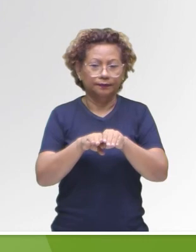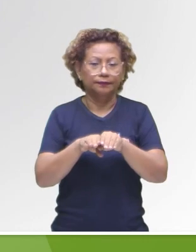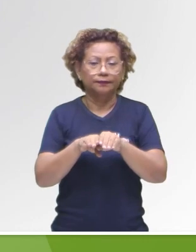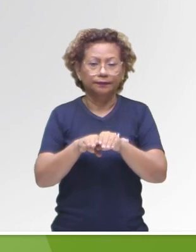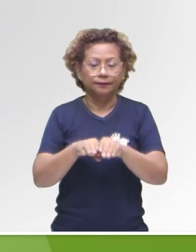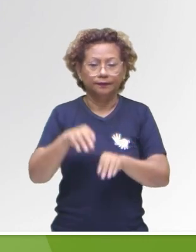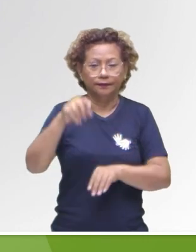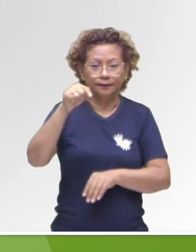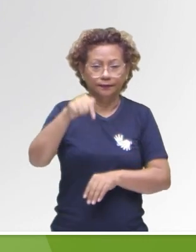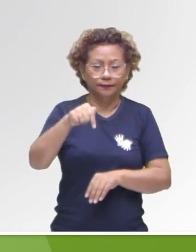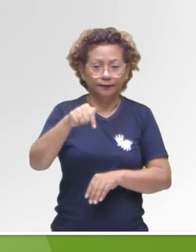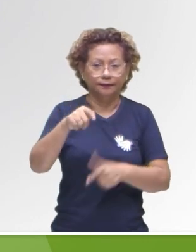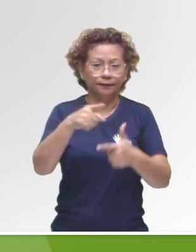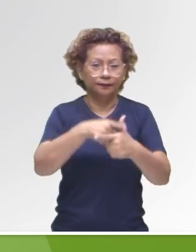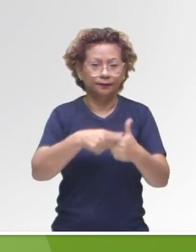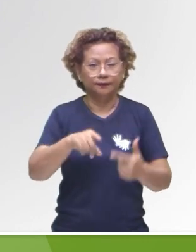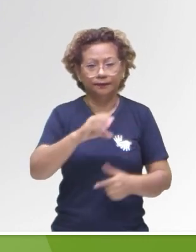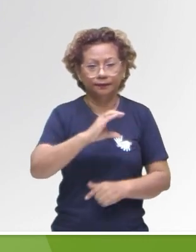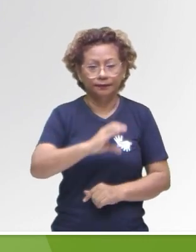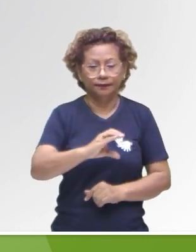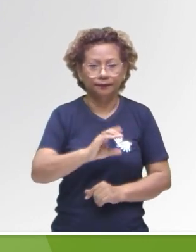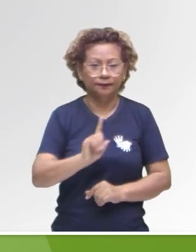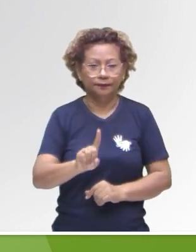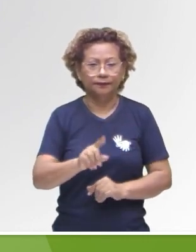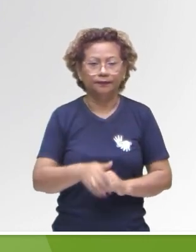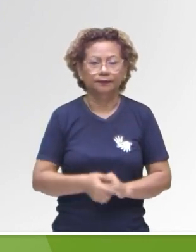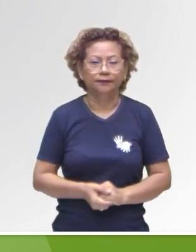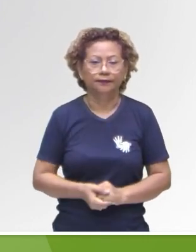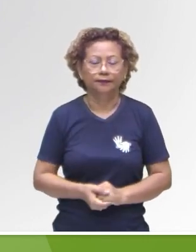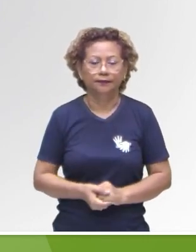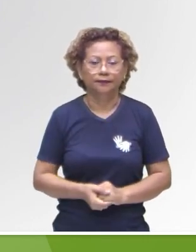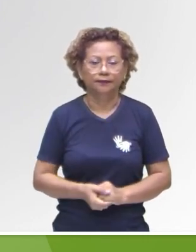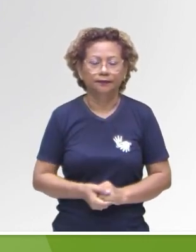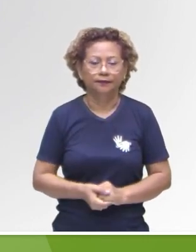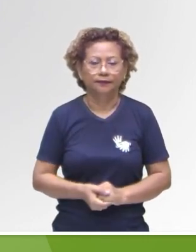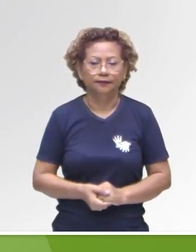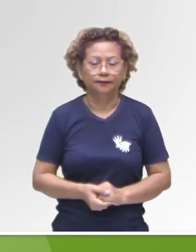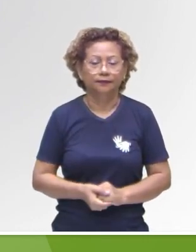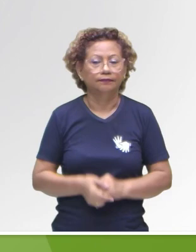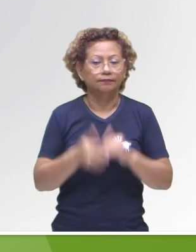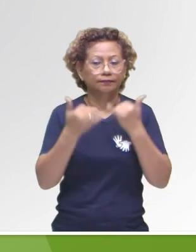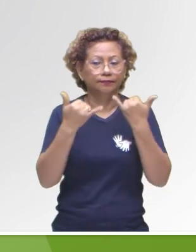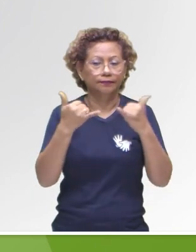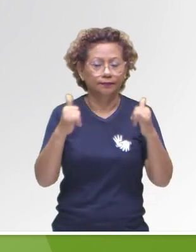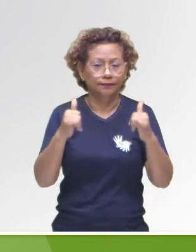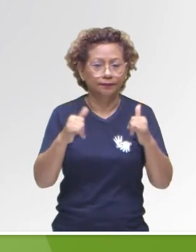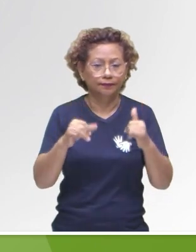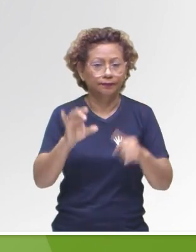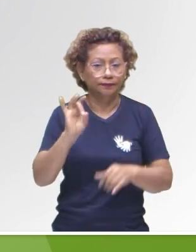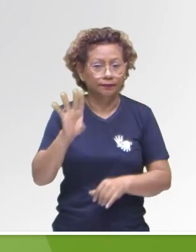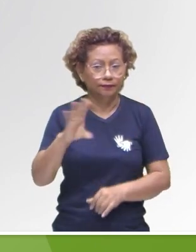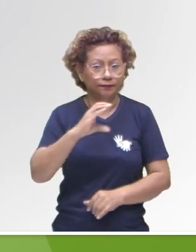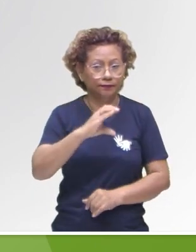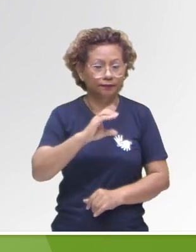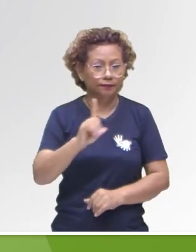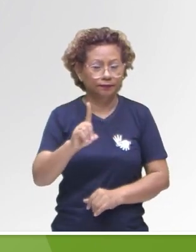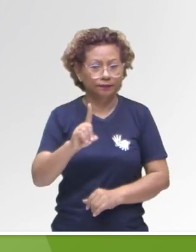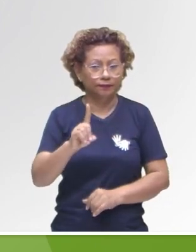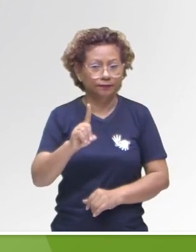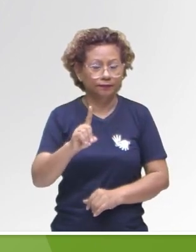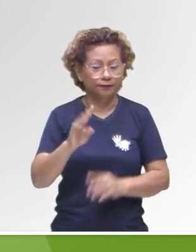pela capacitância do capacitor 1. Essa carga é a carga do capacitor 1, que é a mesma carga